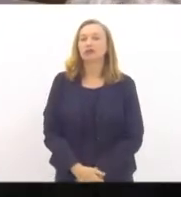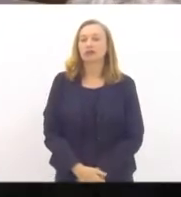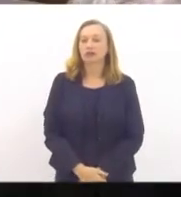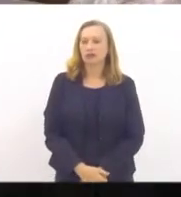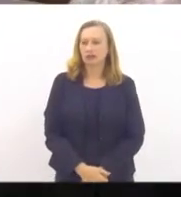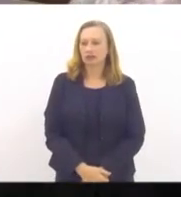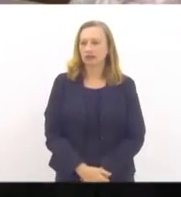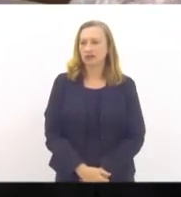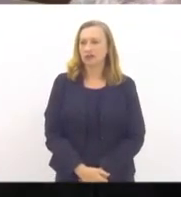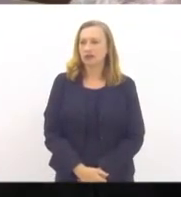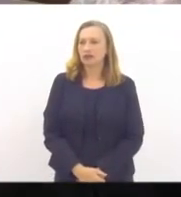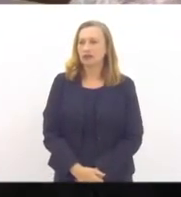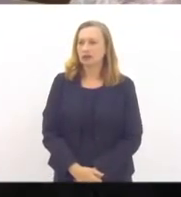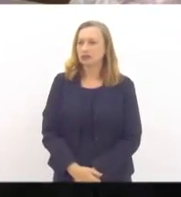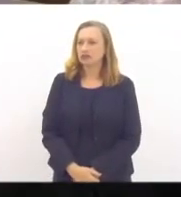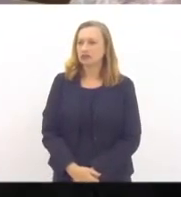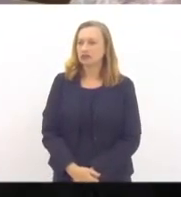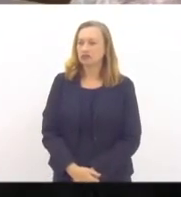Olá.